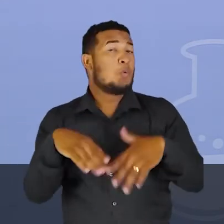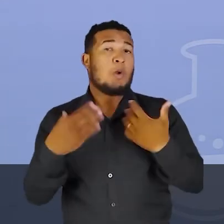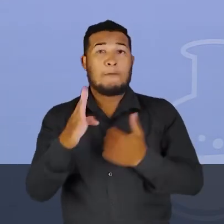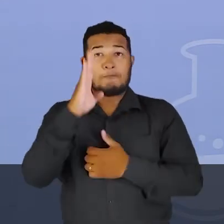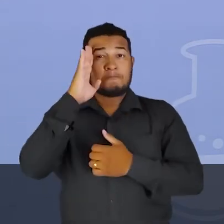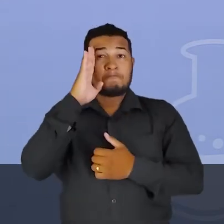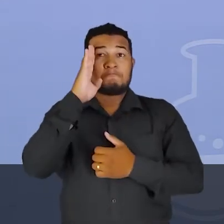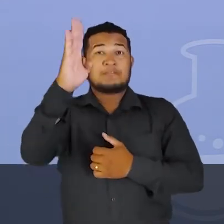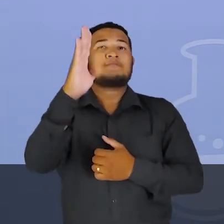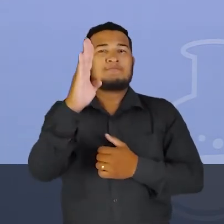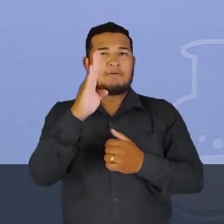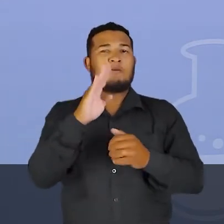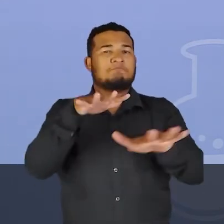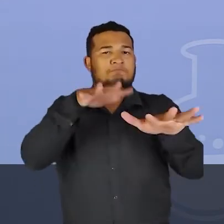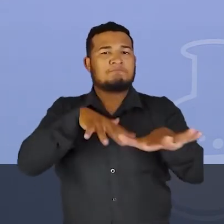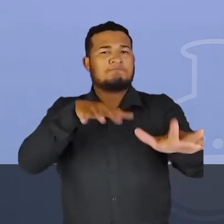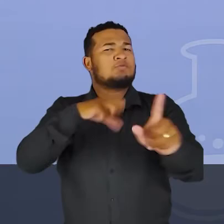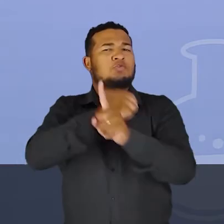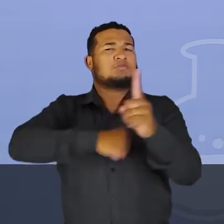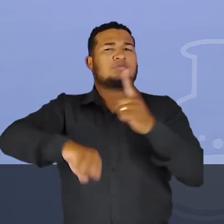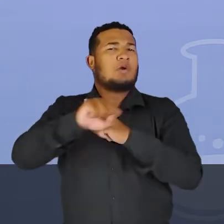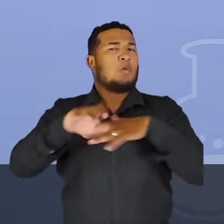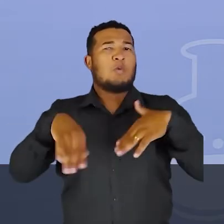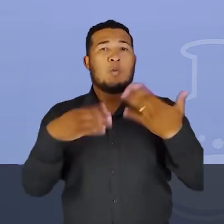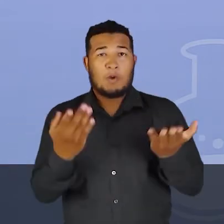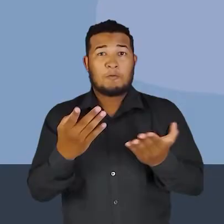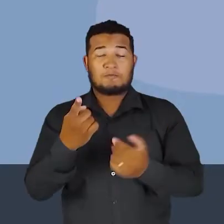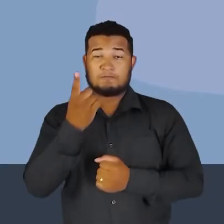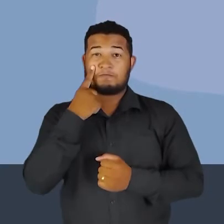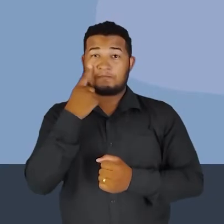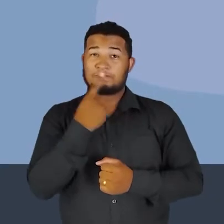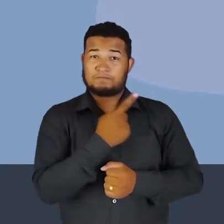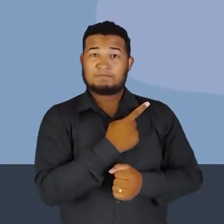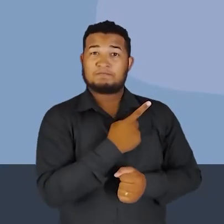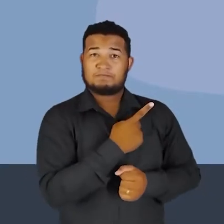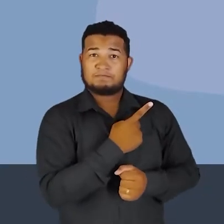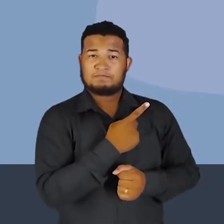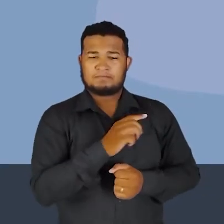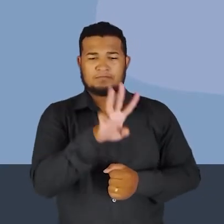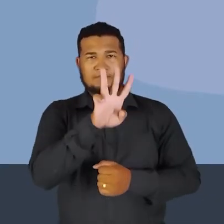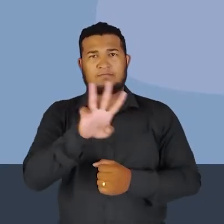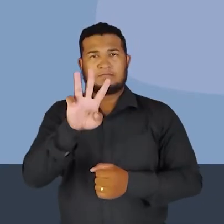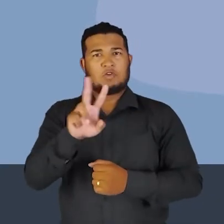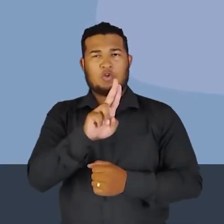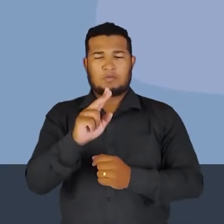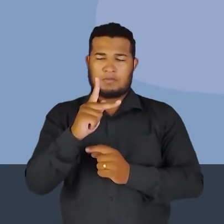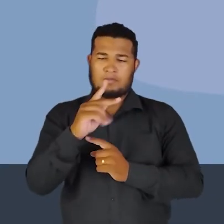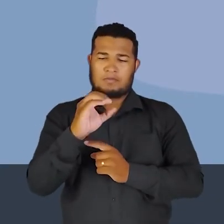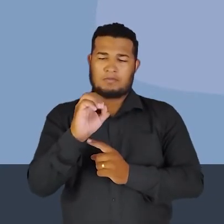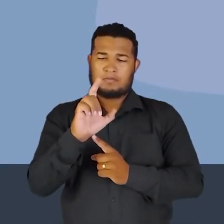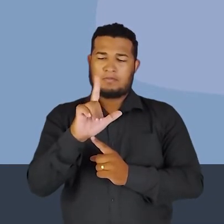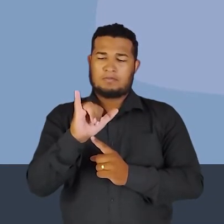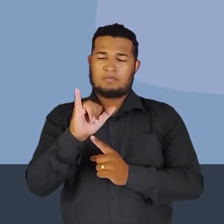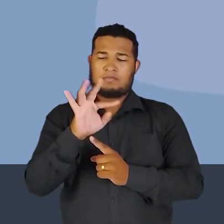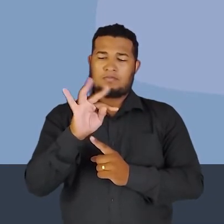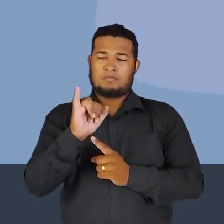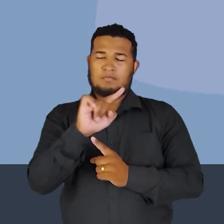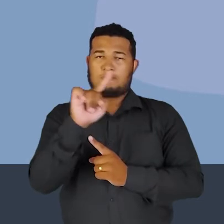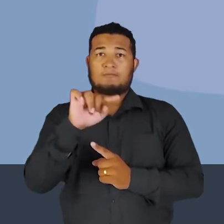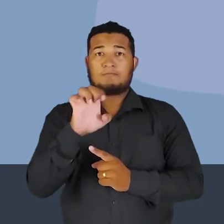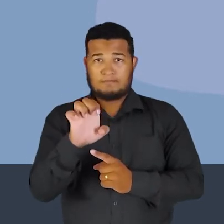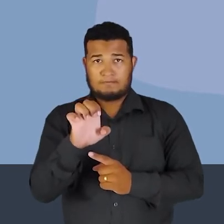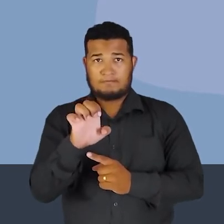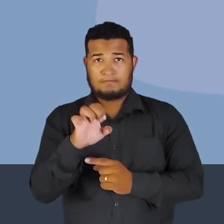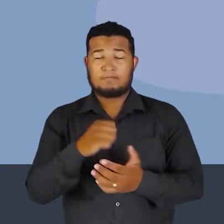principais movimentos sociais? Vamos dar uma olhadinha aqui, o site Politize traz para a gente um pouquinho sobre